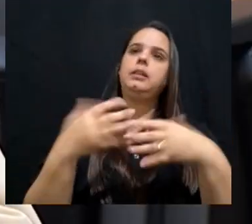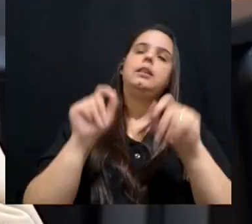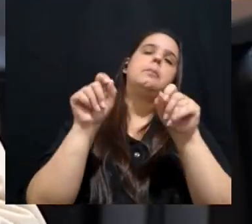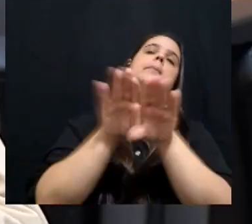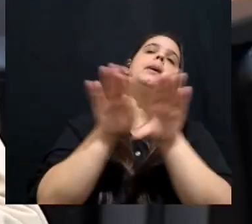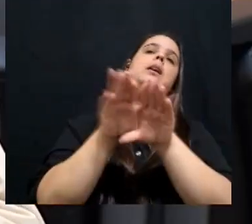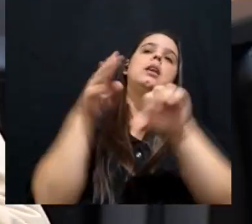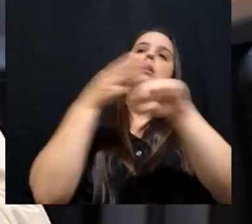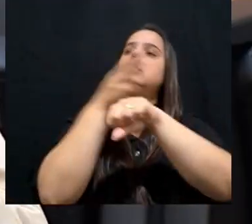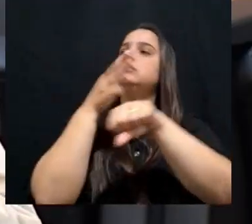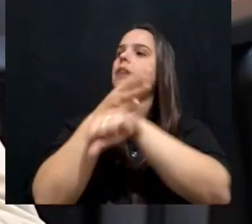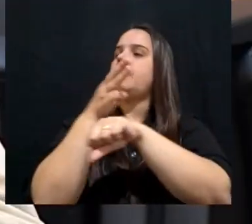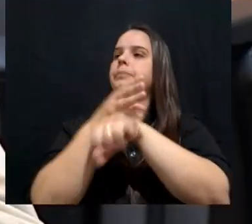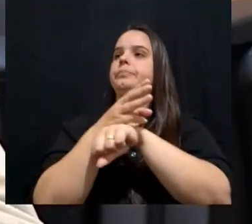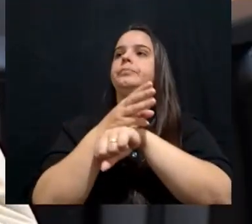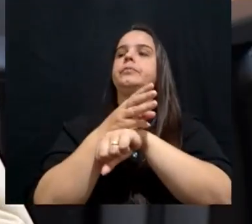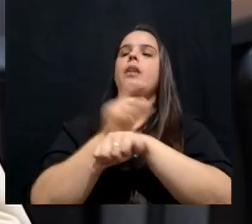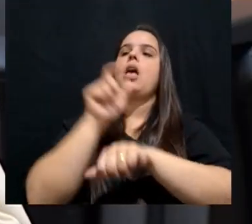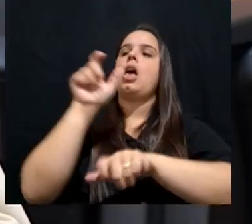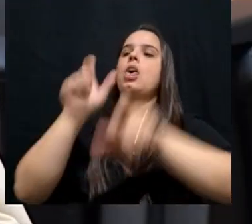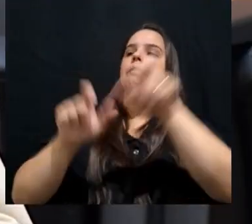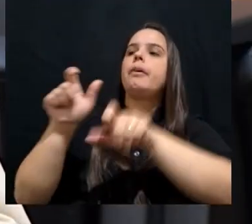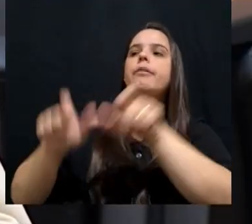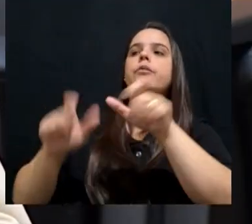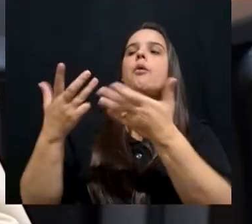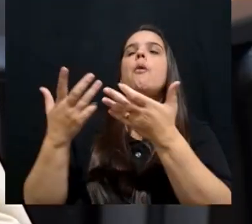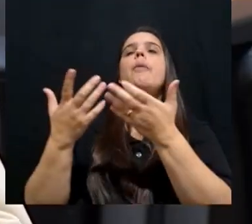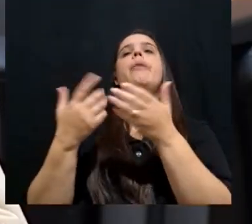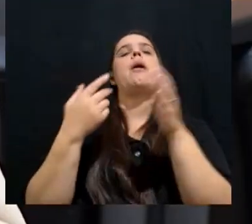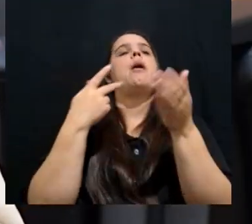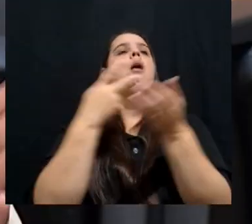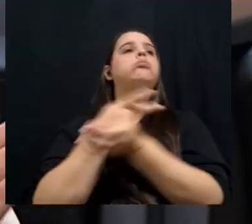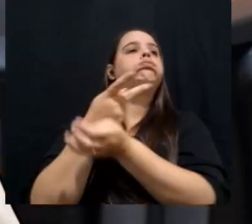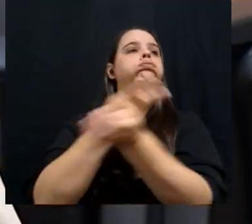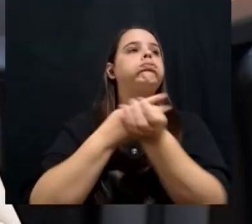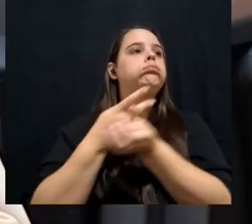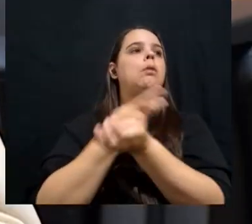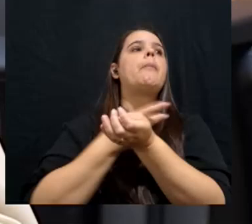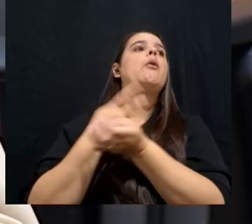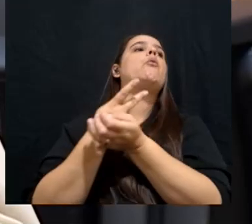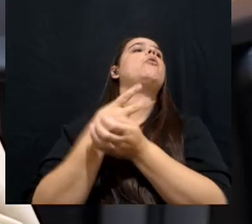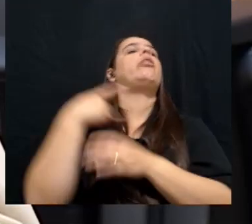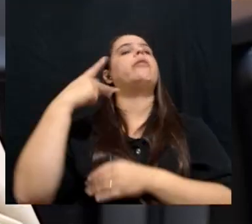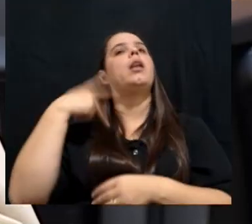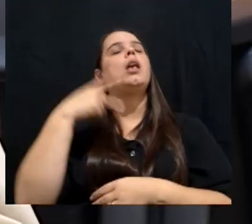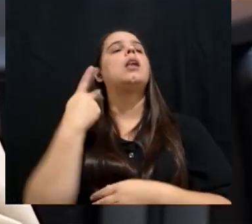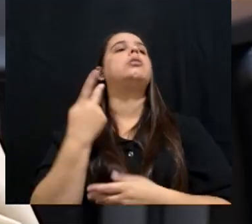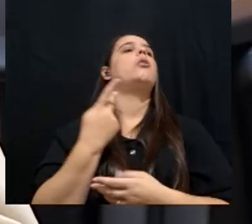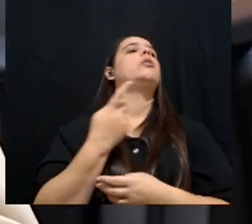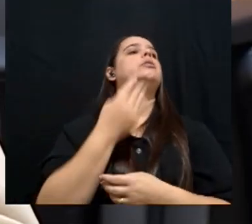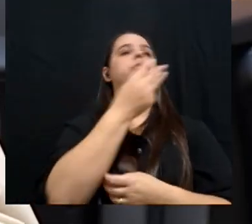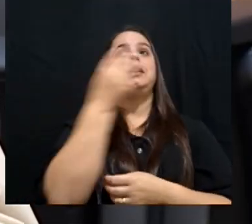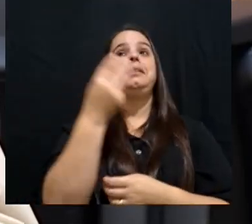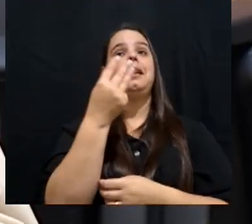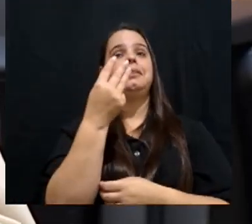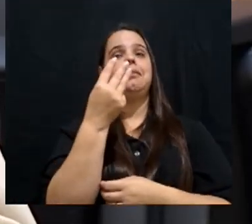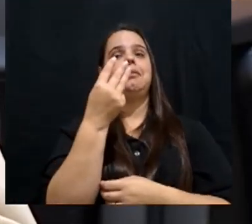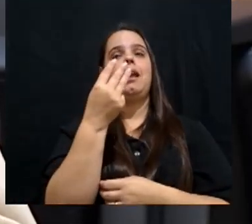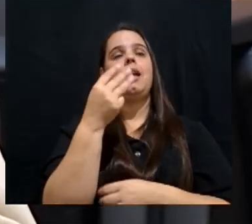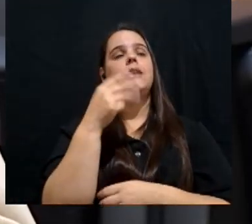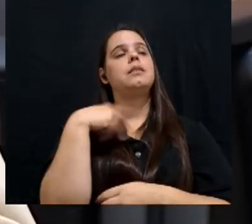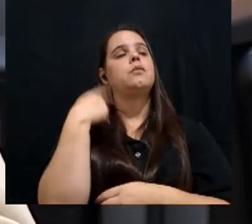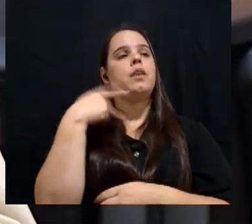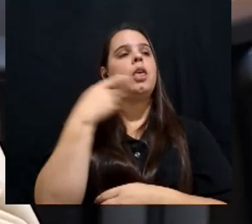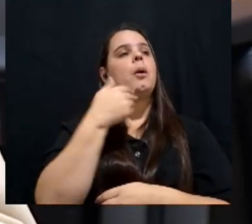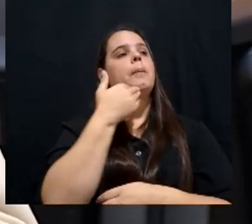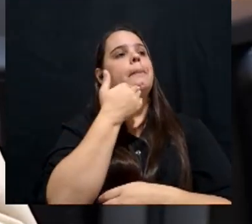moradores acabaram culturalmente procurando os mandatos aqui da Câmara, dos 33, né? Sim. Se a gente for ver a quantidade, temos